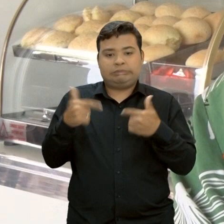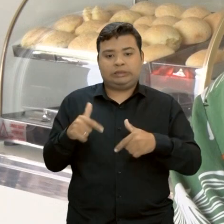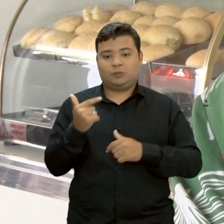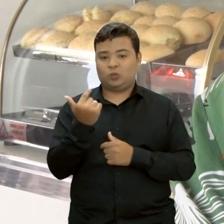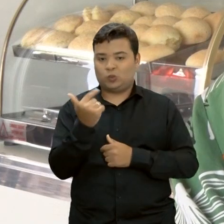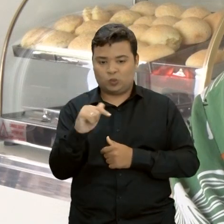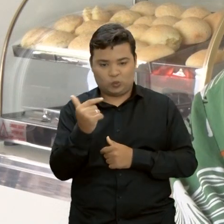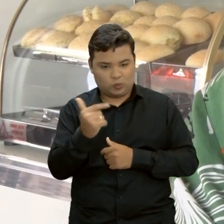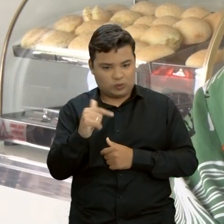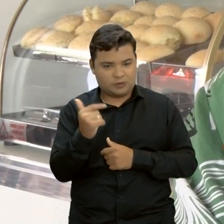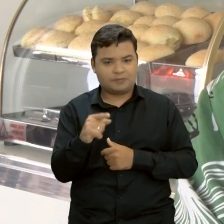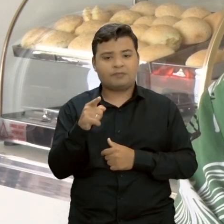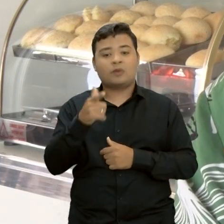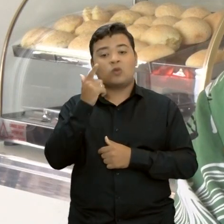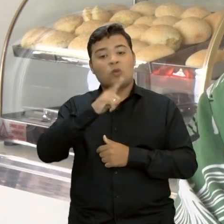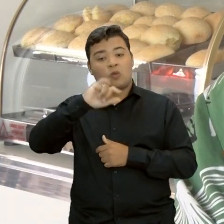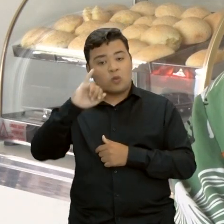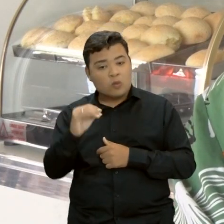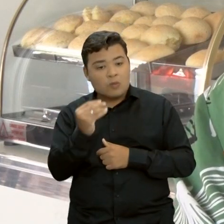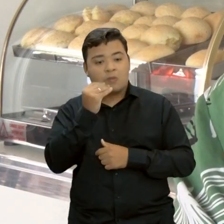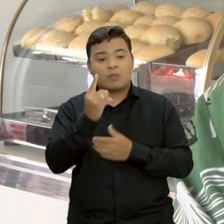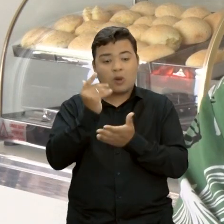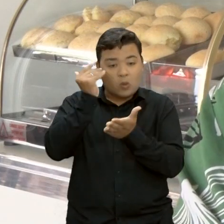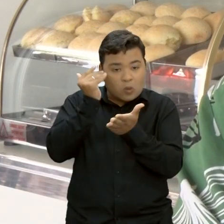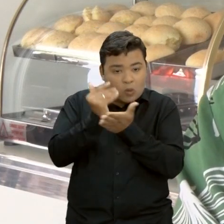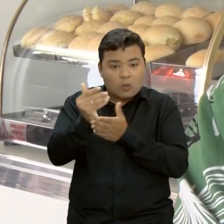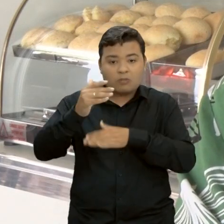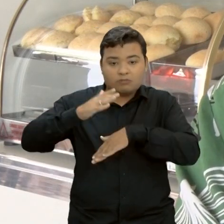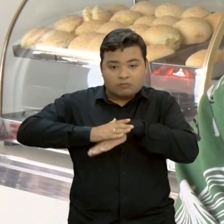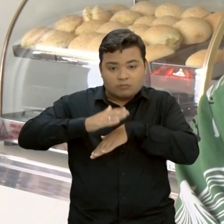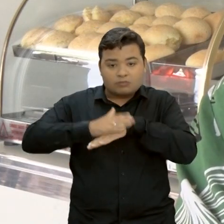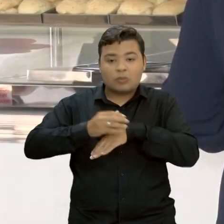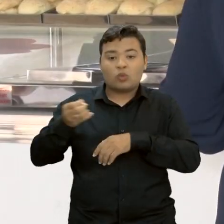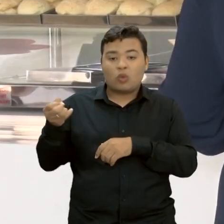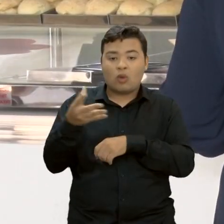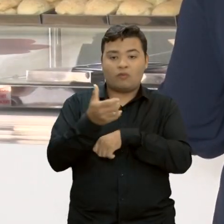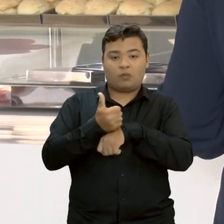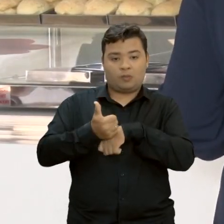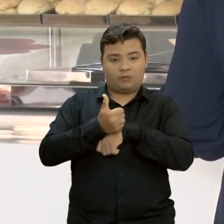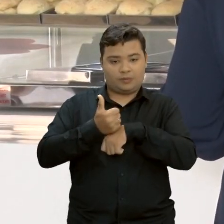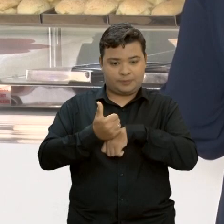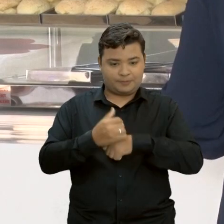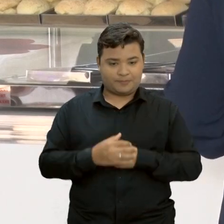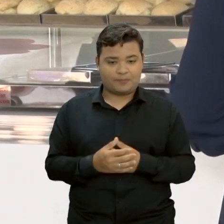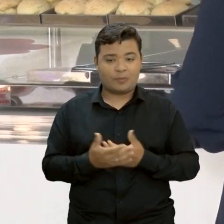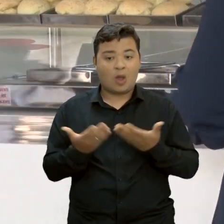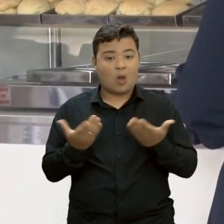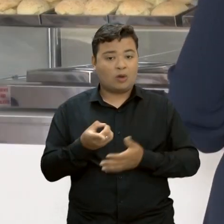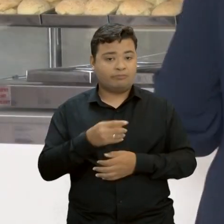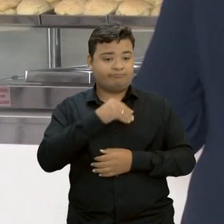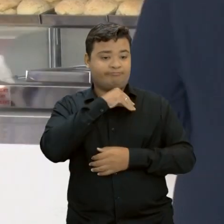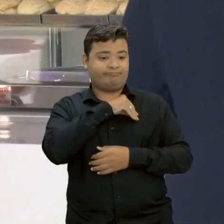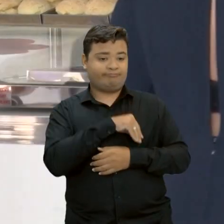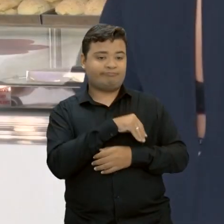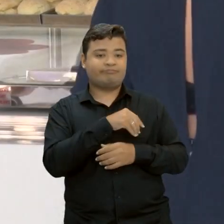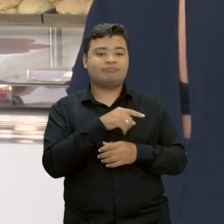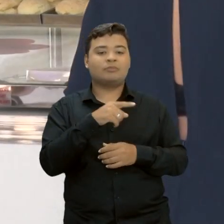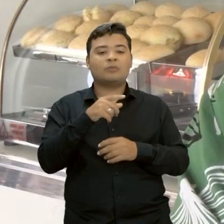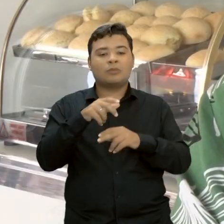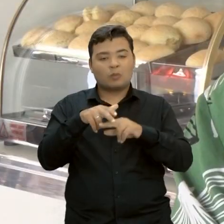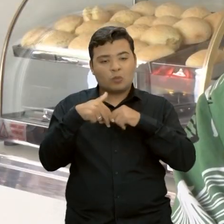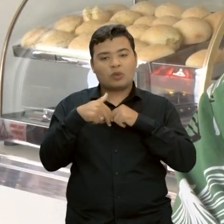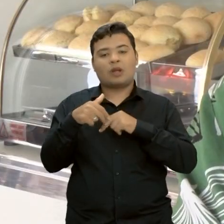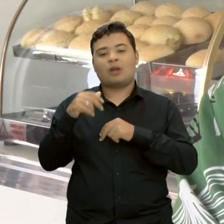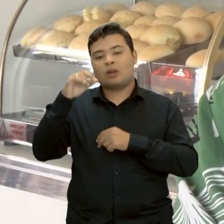a oportunidade perfeita para começar uma nova profissão. Hoje a sua renda vem do que aprendeu com os